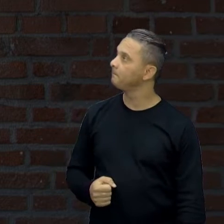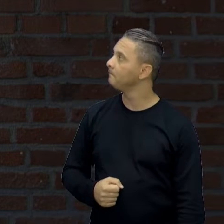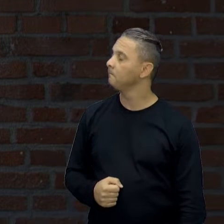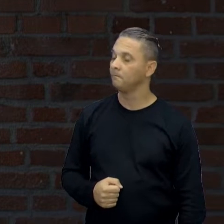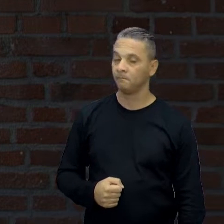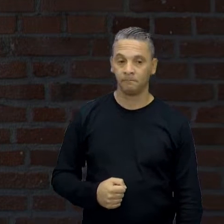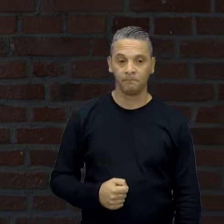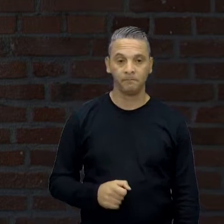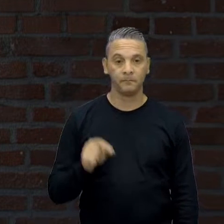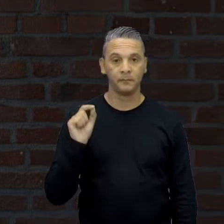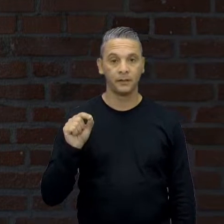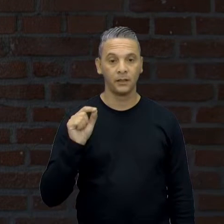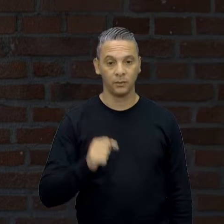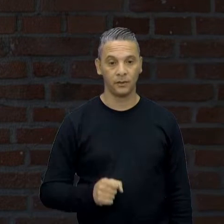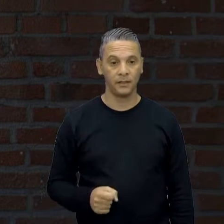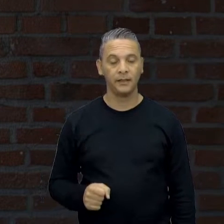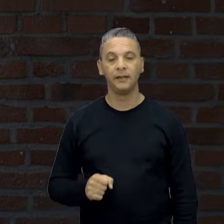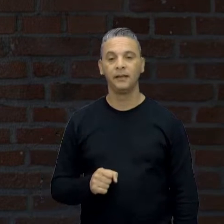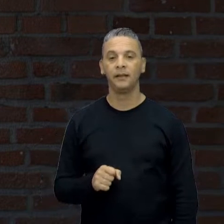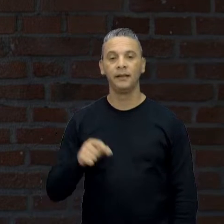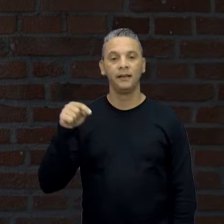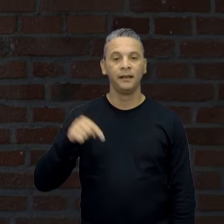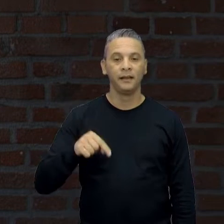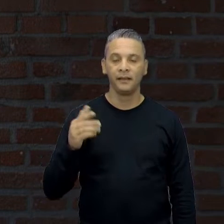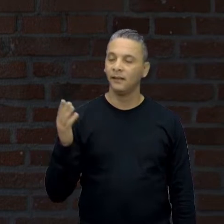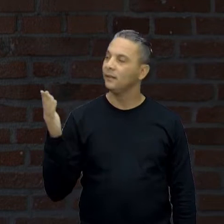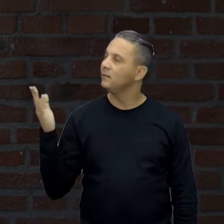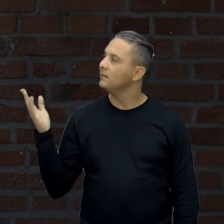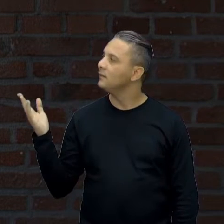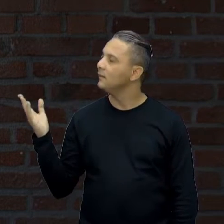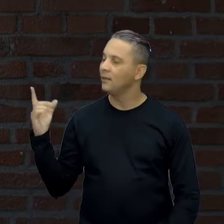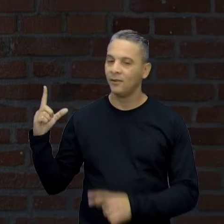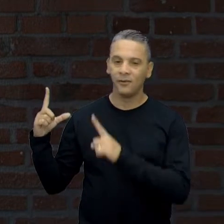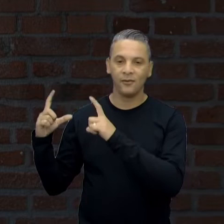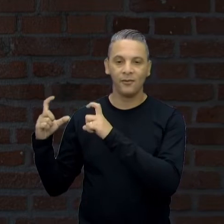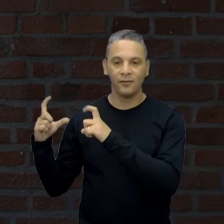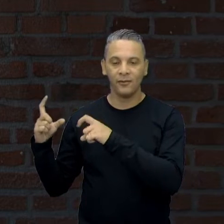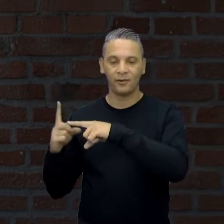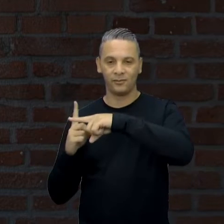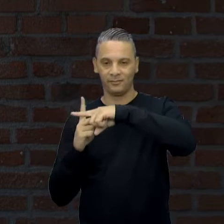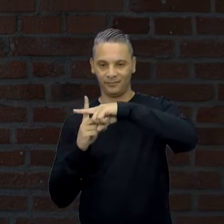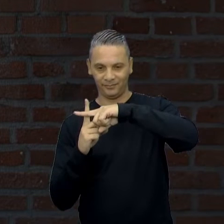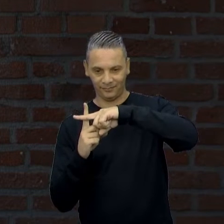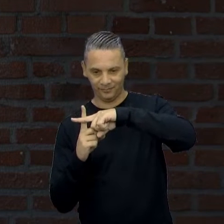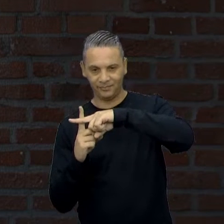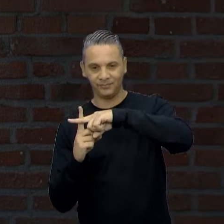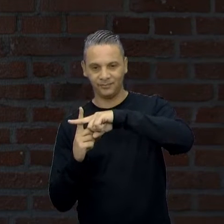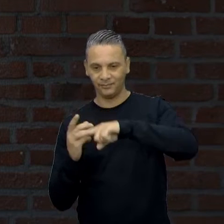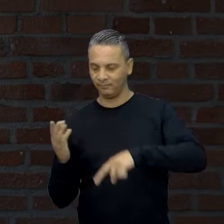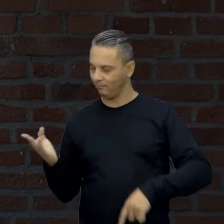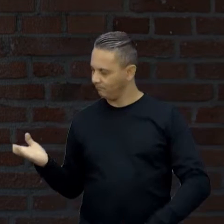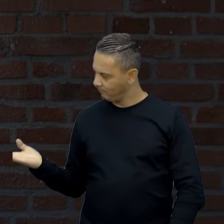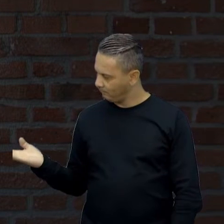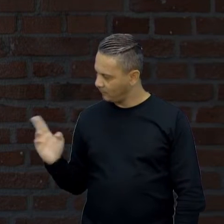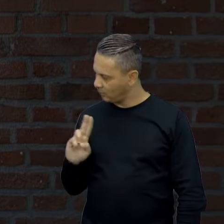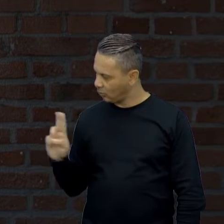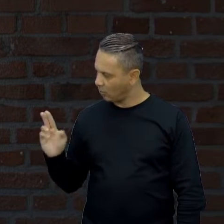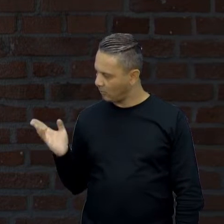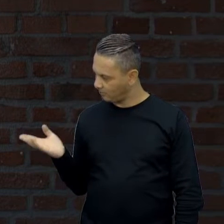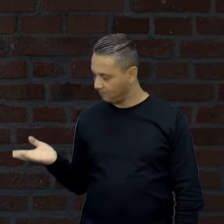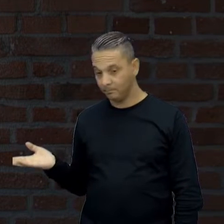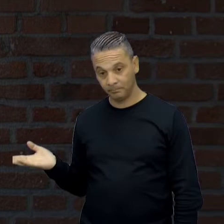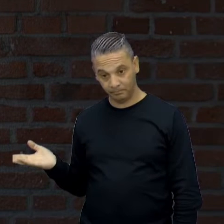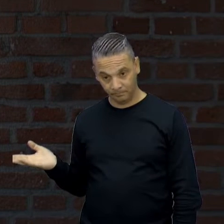aqui, nós temos aqui na nossa imagem, né, a fotografia da Catedral Nossa Senhora da Conceição